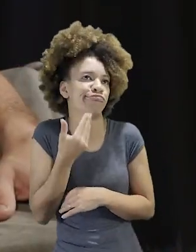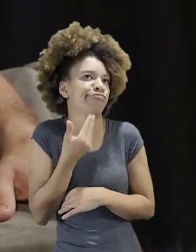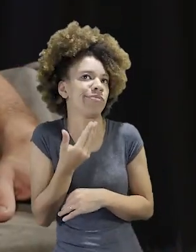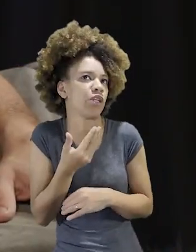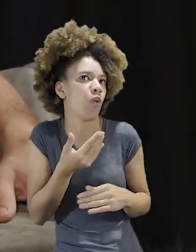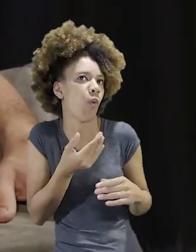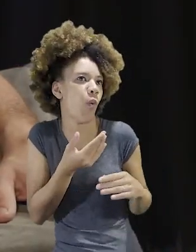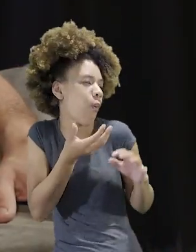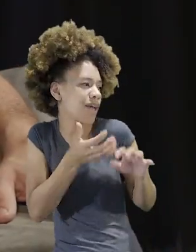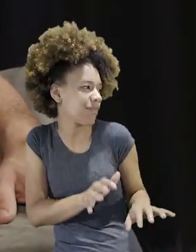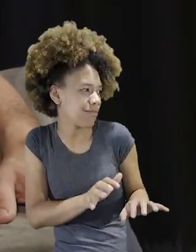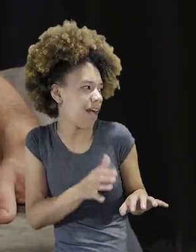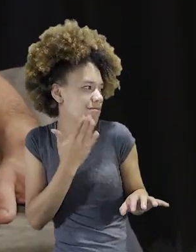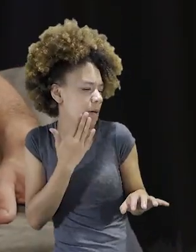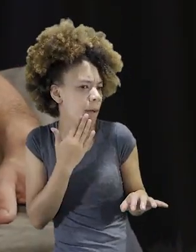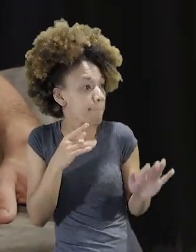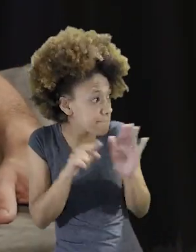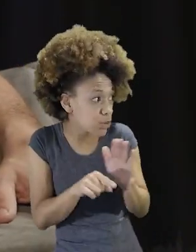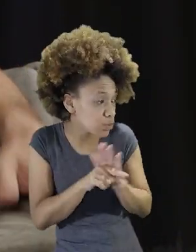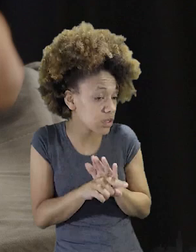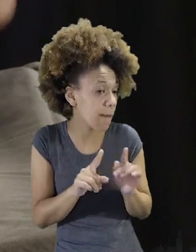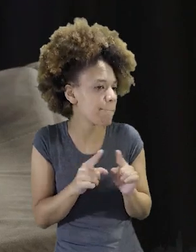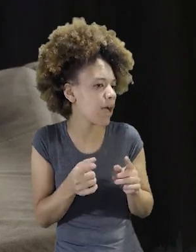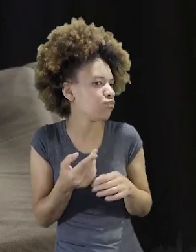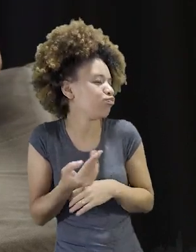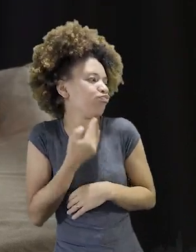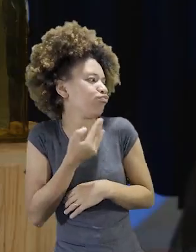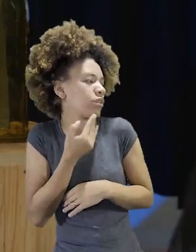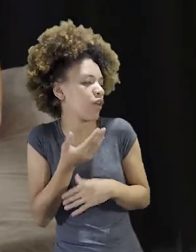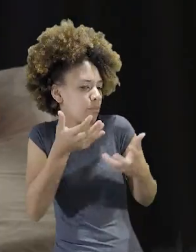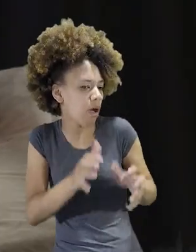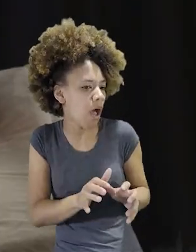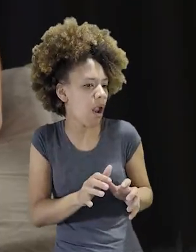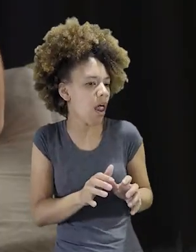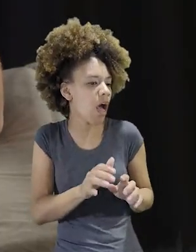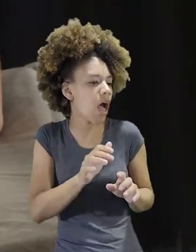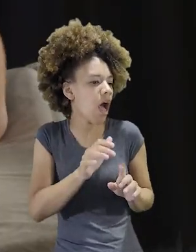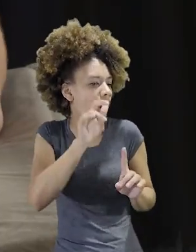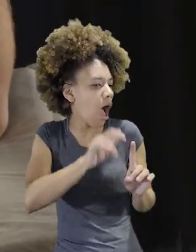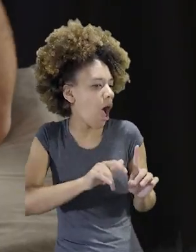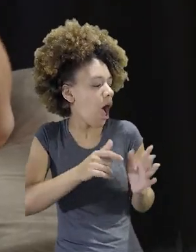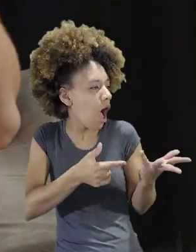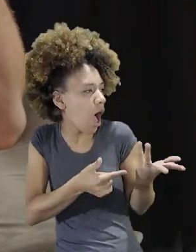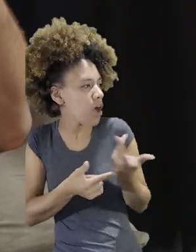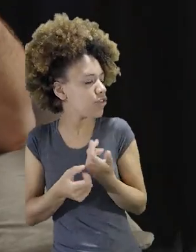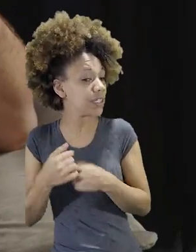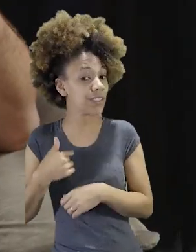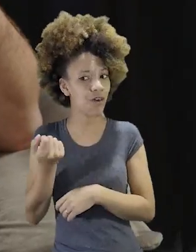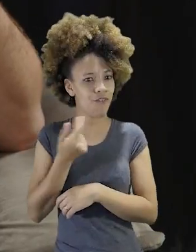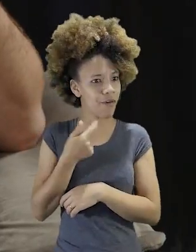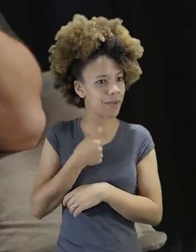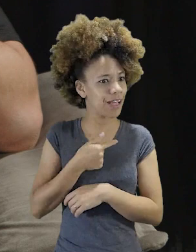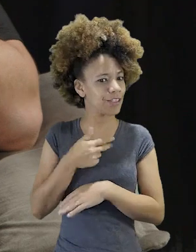não tem como eu ser contra eu faço perguntas né mas não tem como eu ser contra a manifestação artística